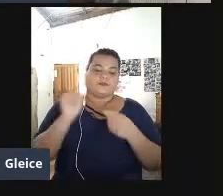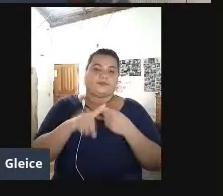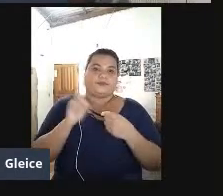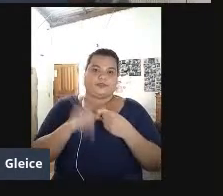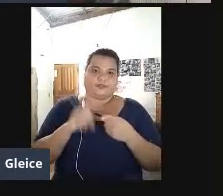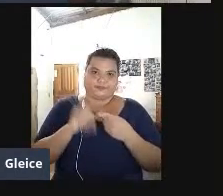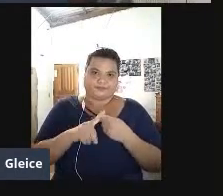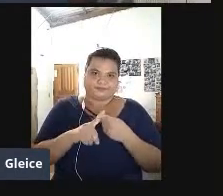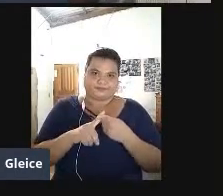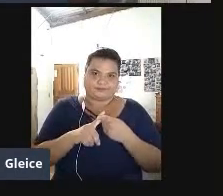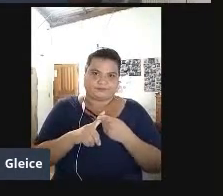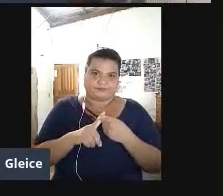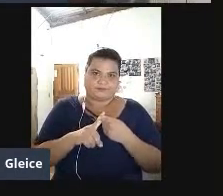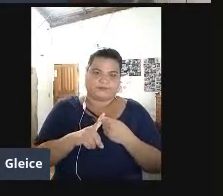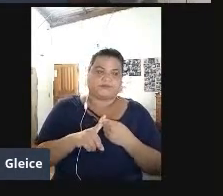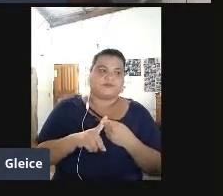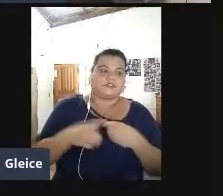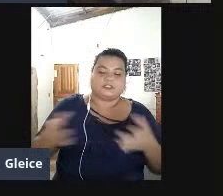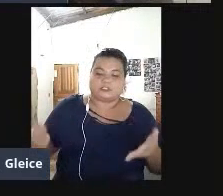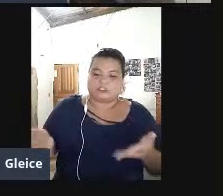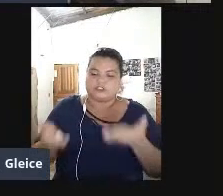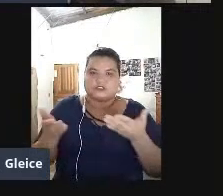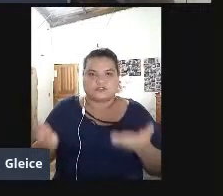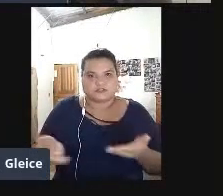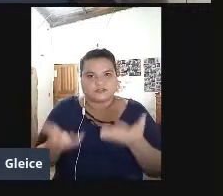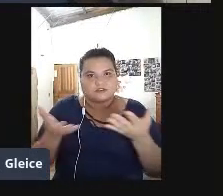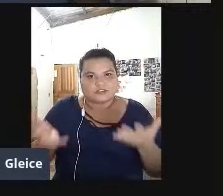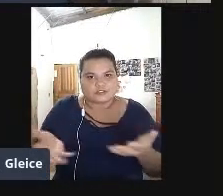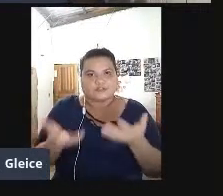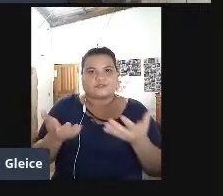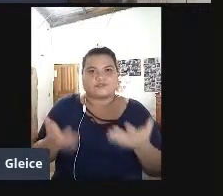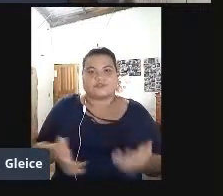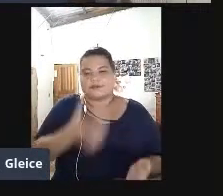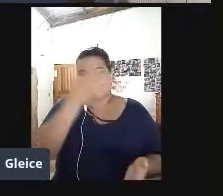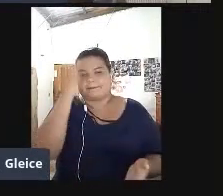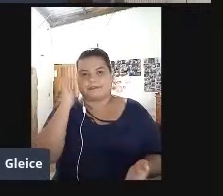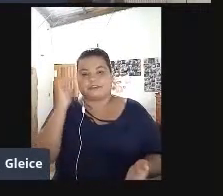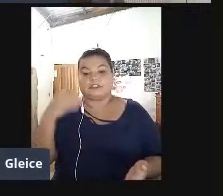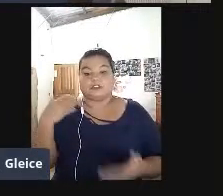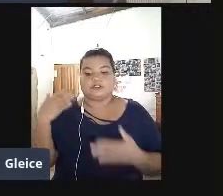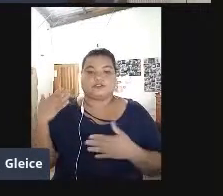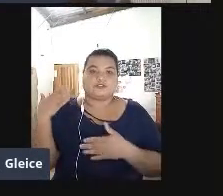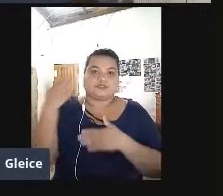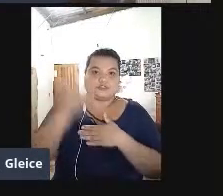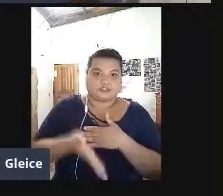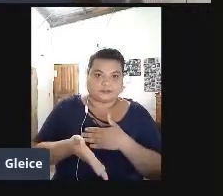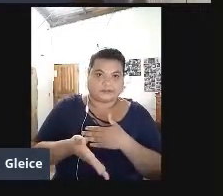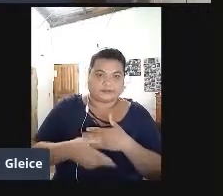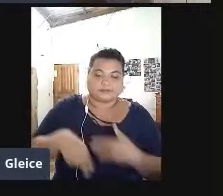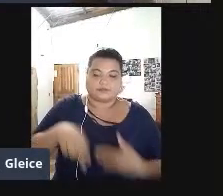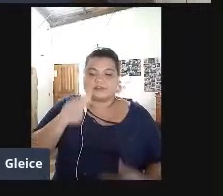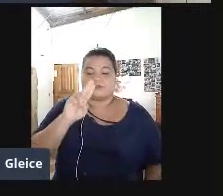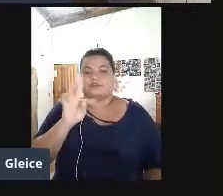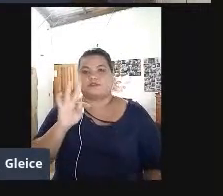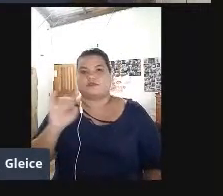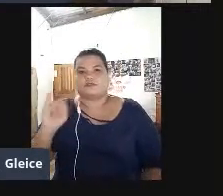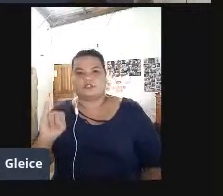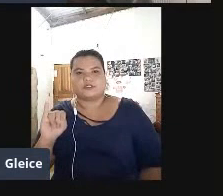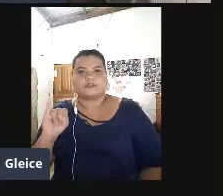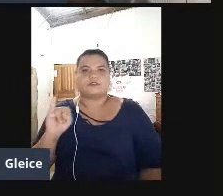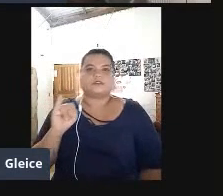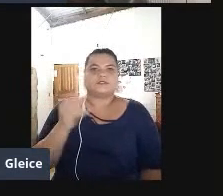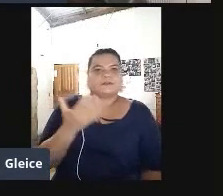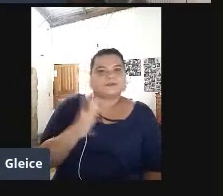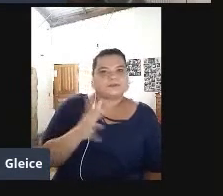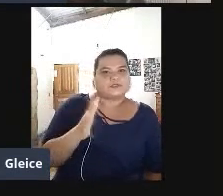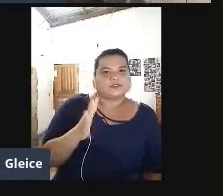Né? Existem os nossos pacientes, mesmo quando eles conseguem chegar na unidade de terapia intensiva, ainda não intubados ou fazendo no máximo